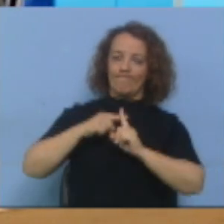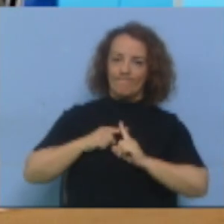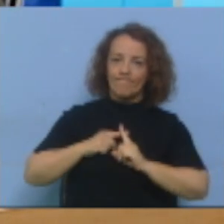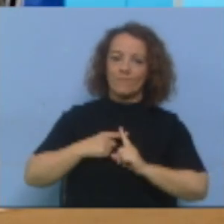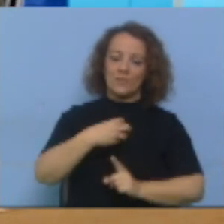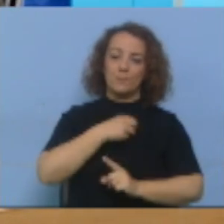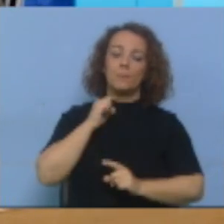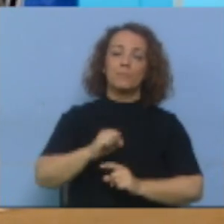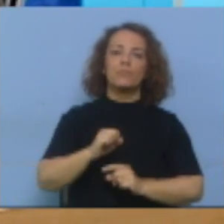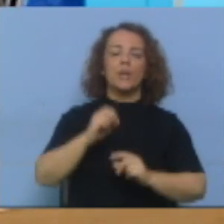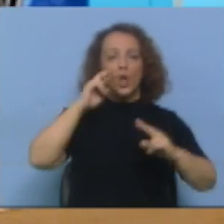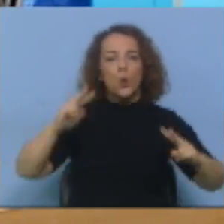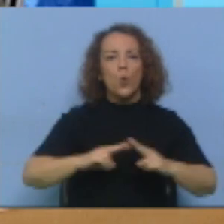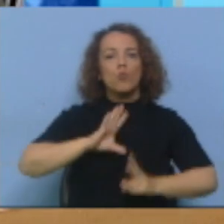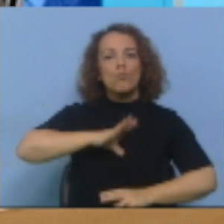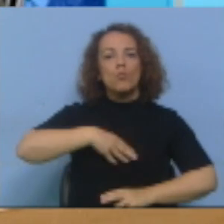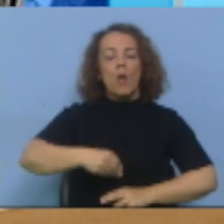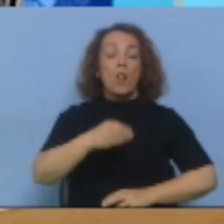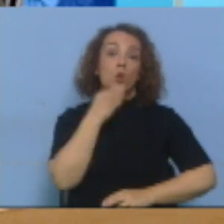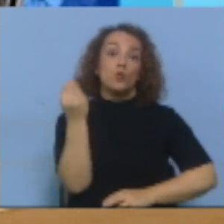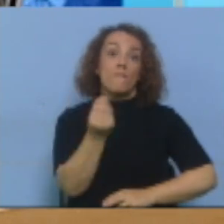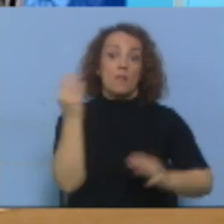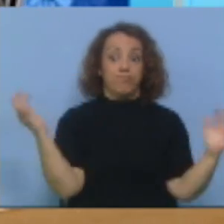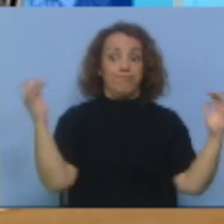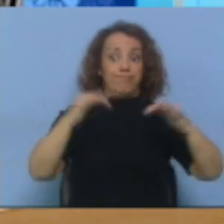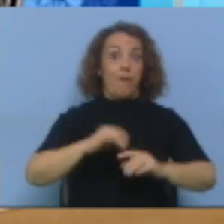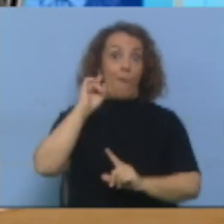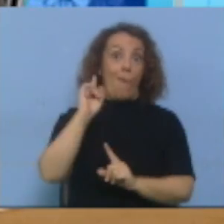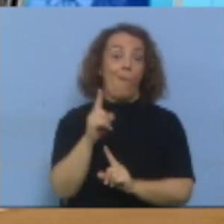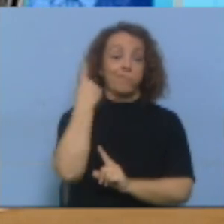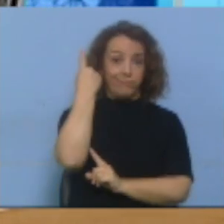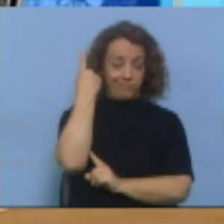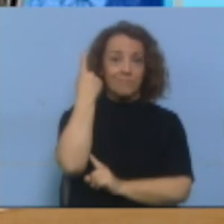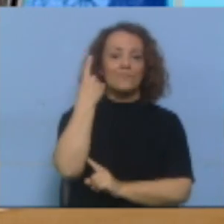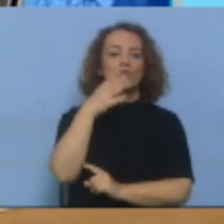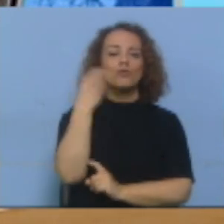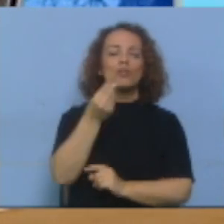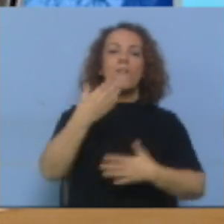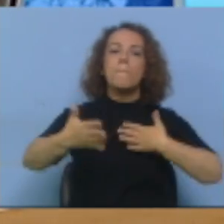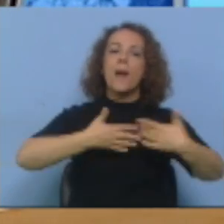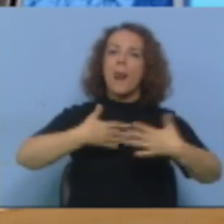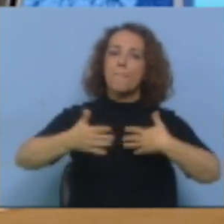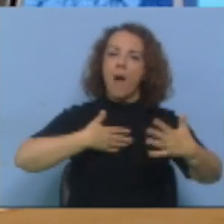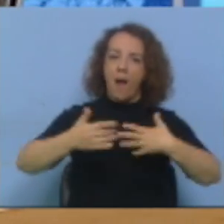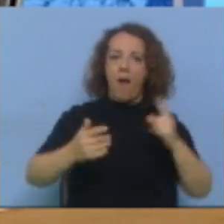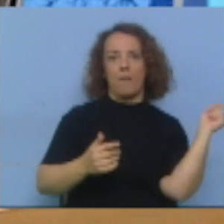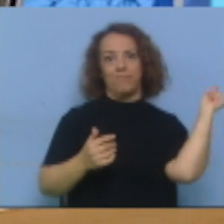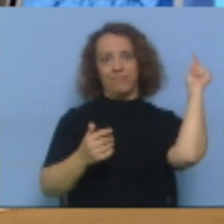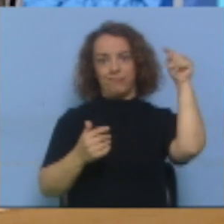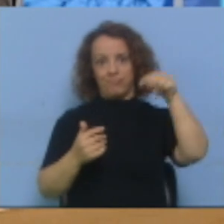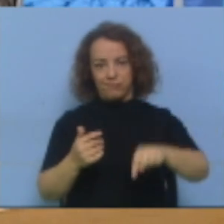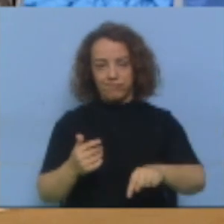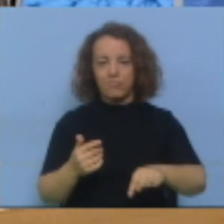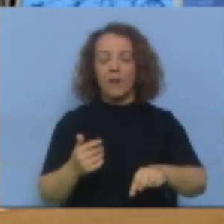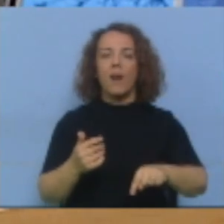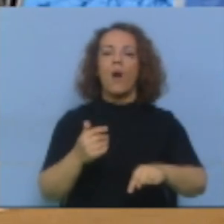Mundiais da Juventude, que o Santo Padre iria receber dos jovens do Panamá e entregar aos jovens de Lisboa. Foi